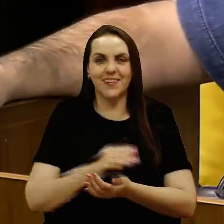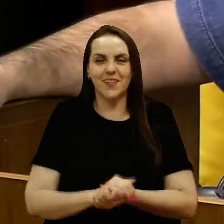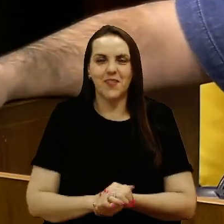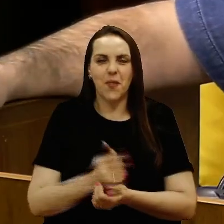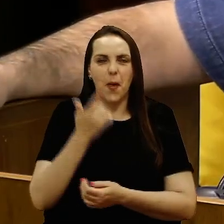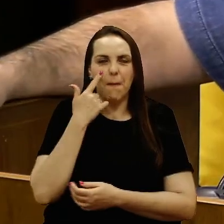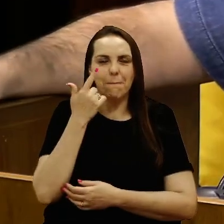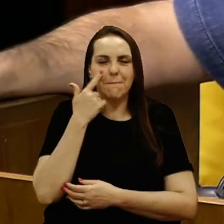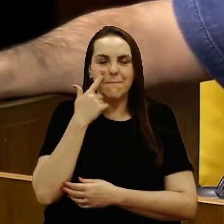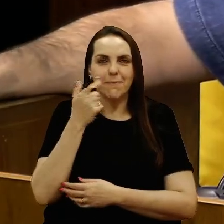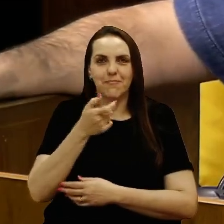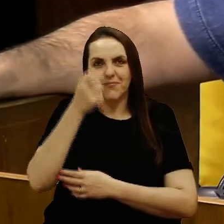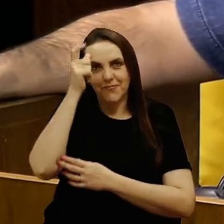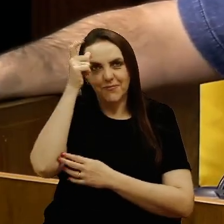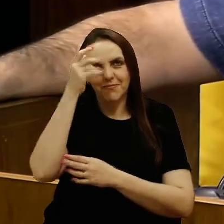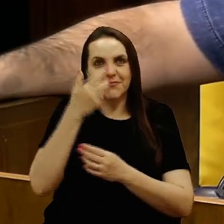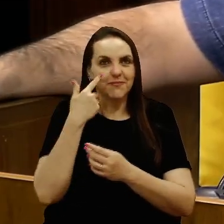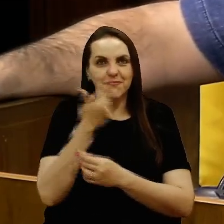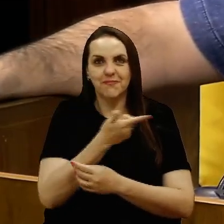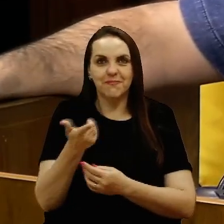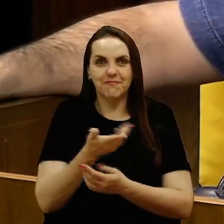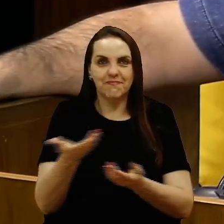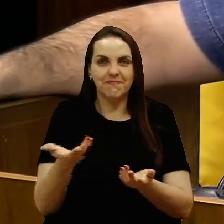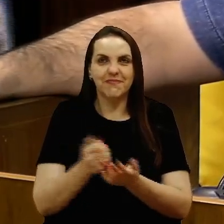coincidência. Eu vim aqui, eu disse que